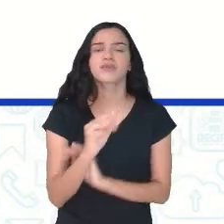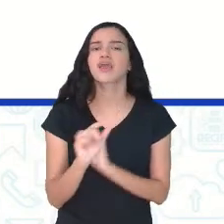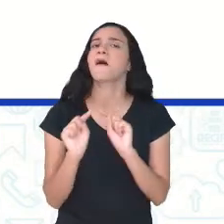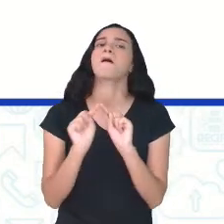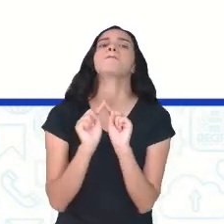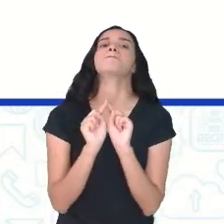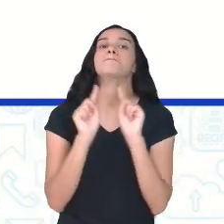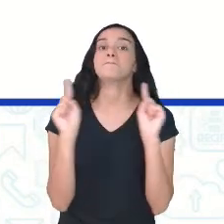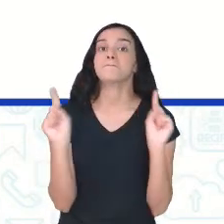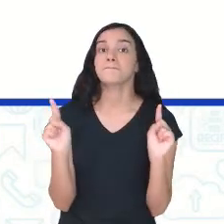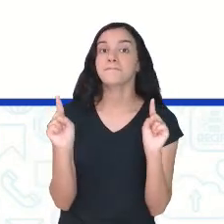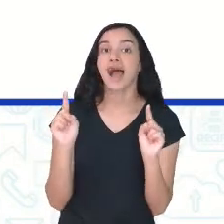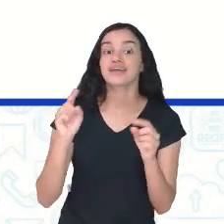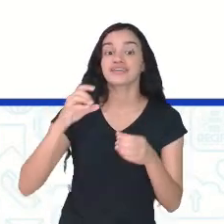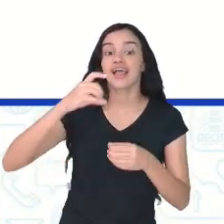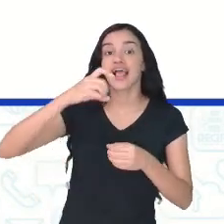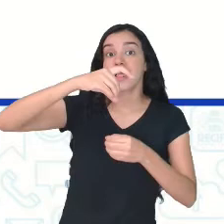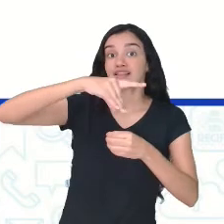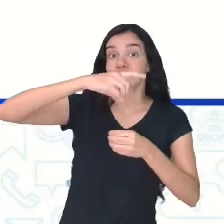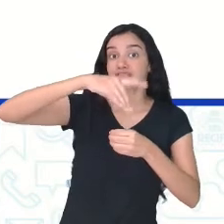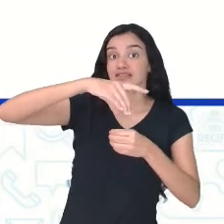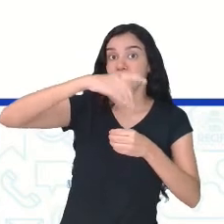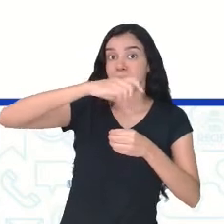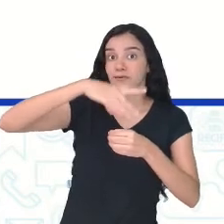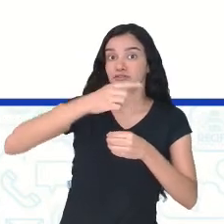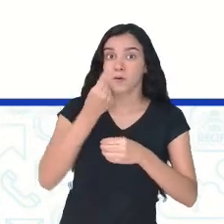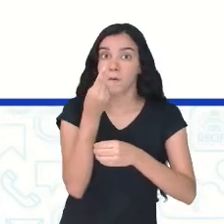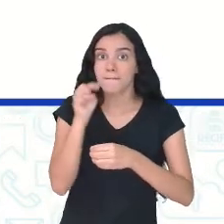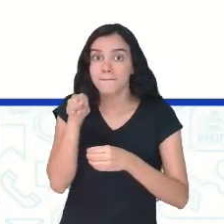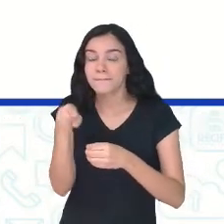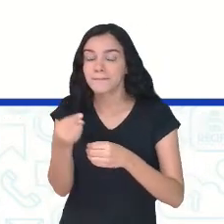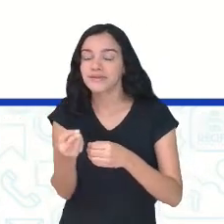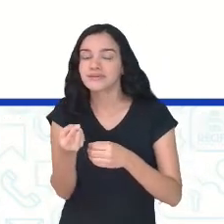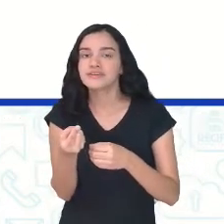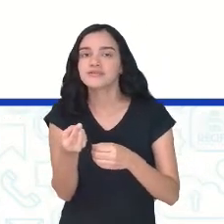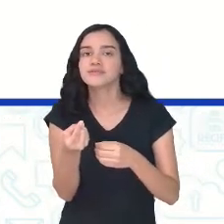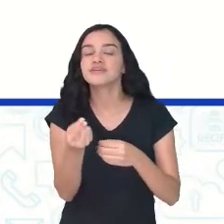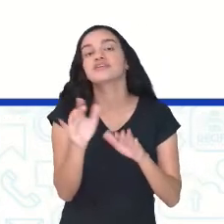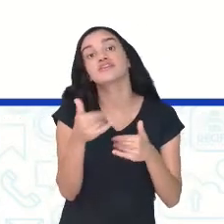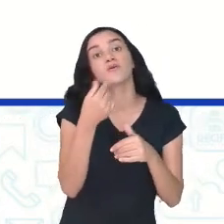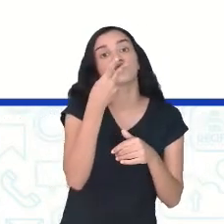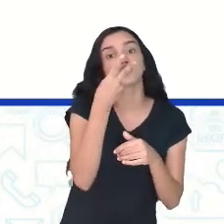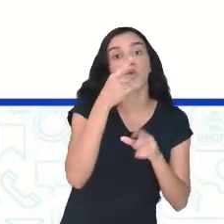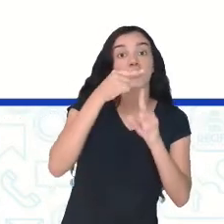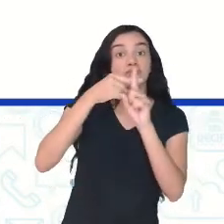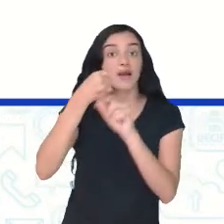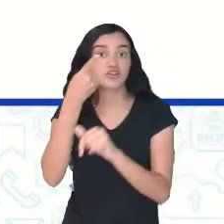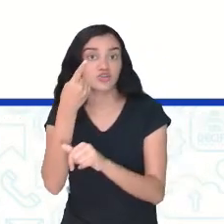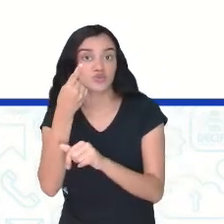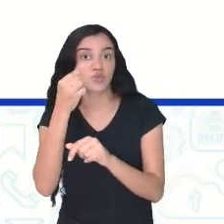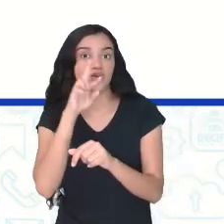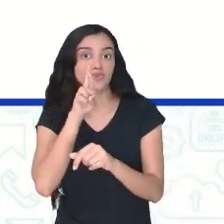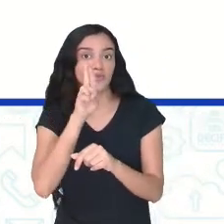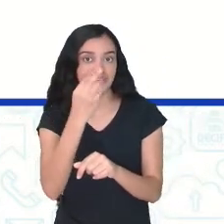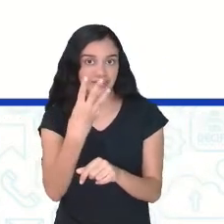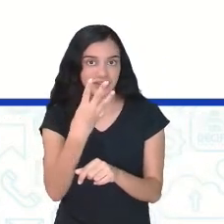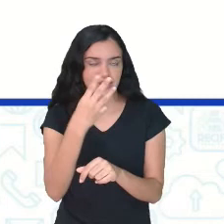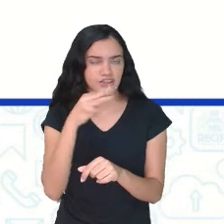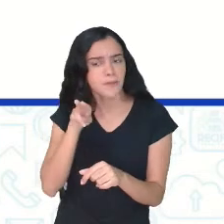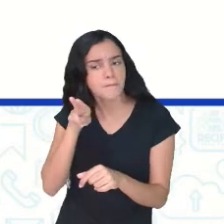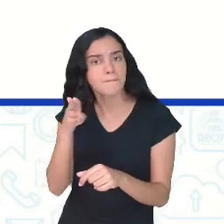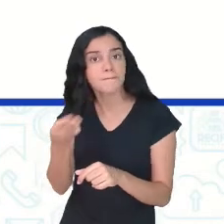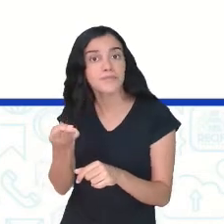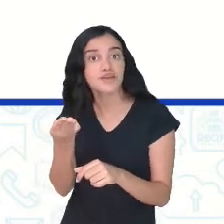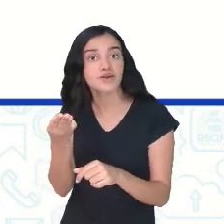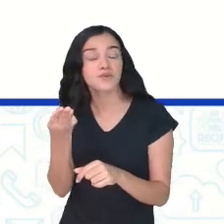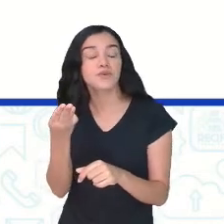ainda depositou 1.000, tá aí, ó. Então, 2 mais 1, 3. 3 o quê? 1.000, porque eu estou